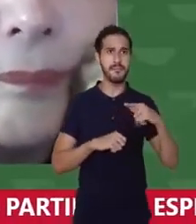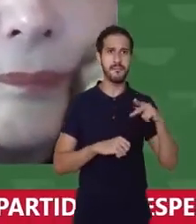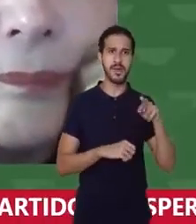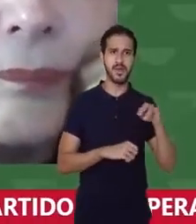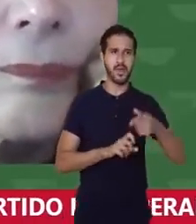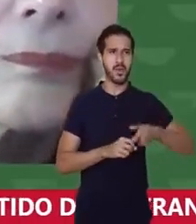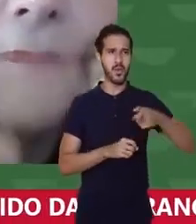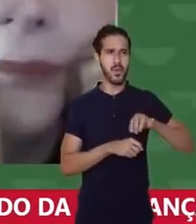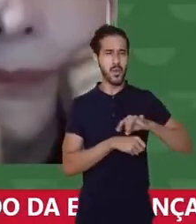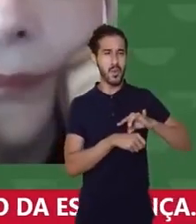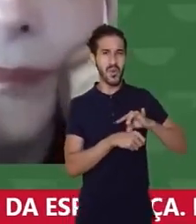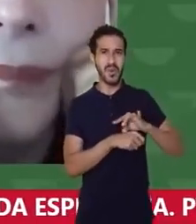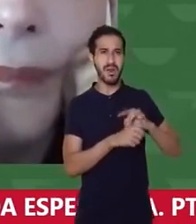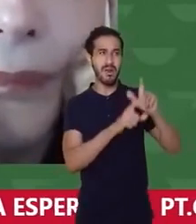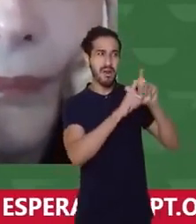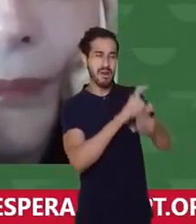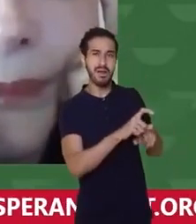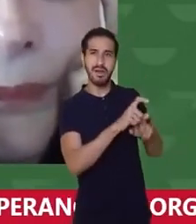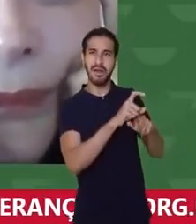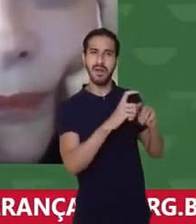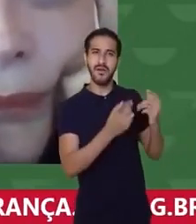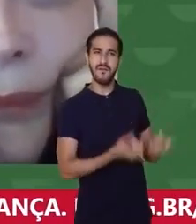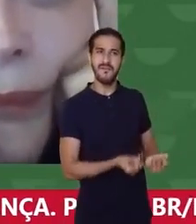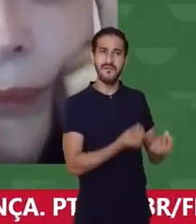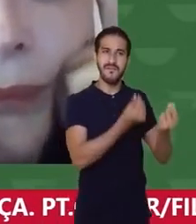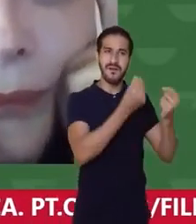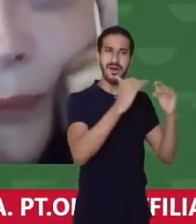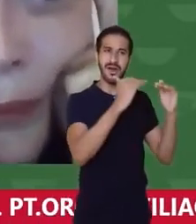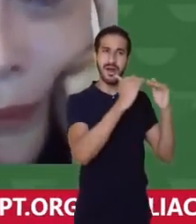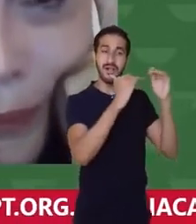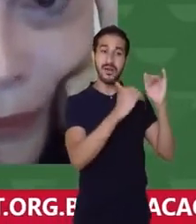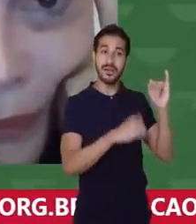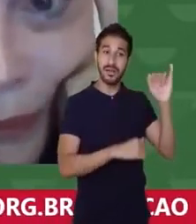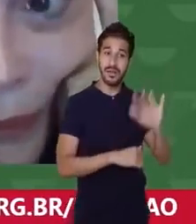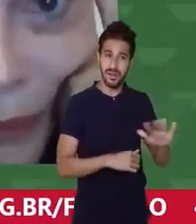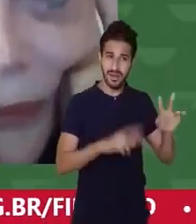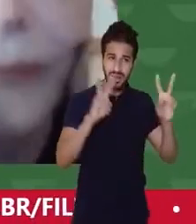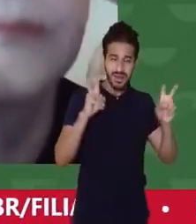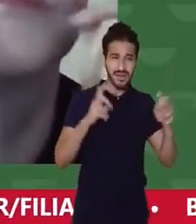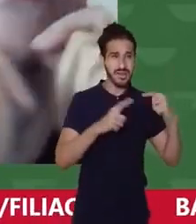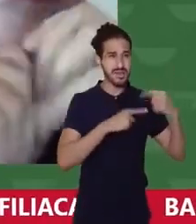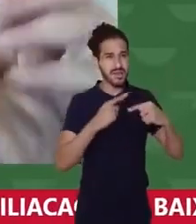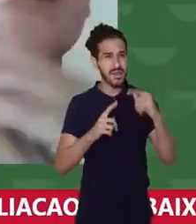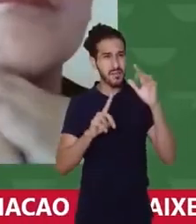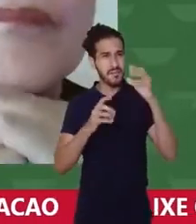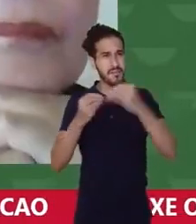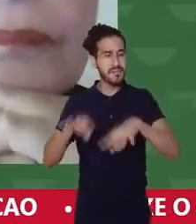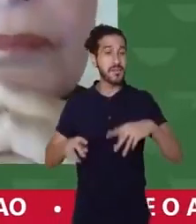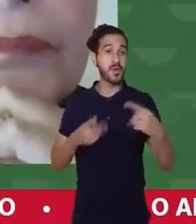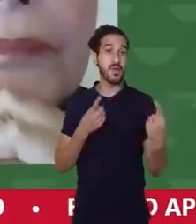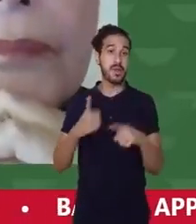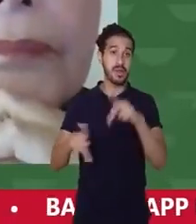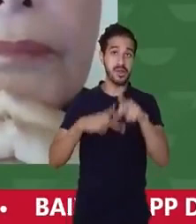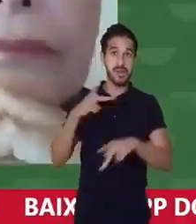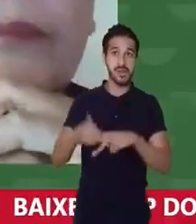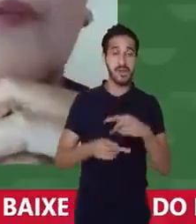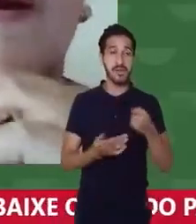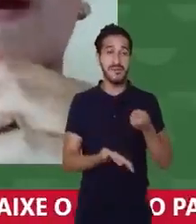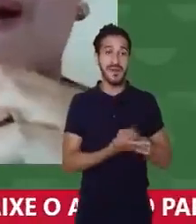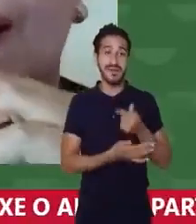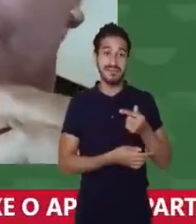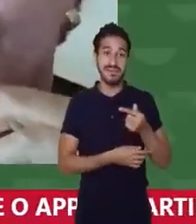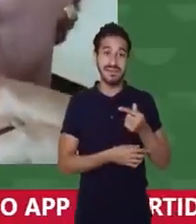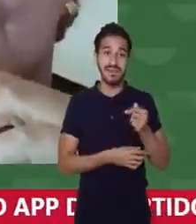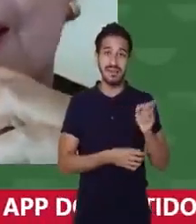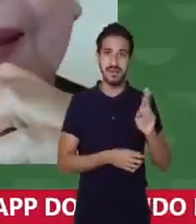estar subordinado à paridade, a preço-paridade internacional, isso já é uma consequência, um golpe contra o povo, pagar